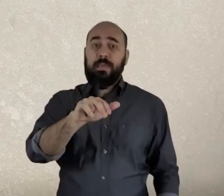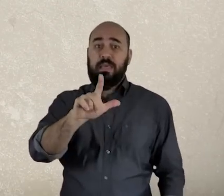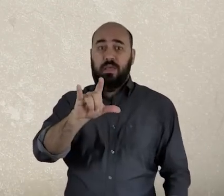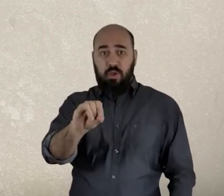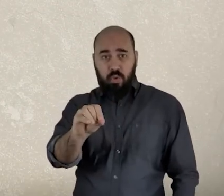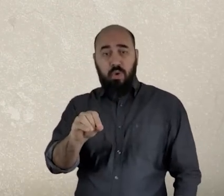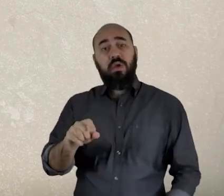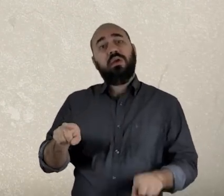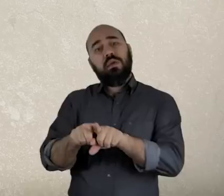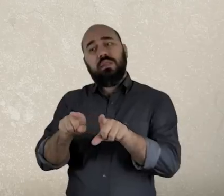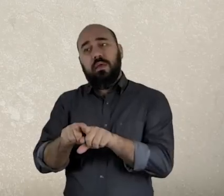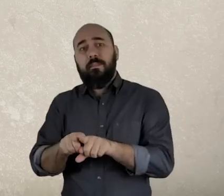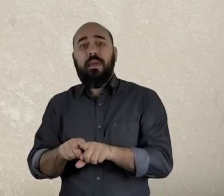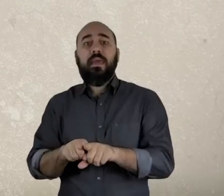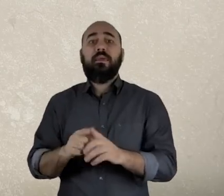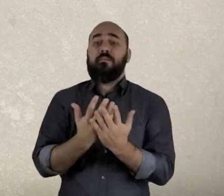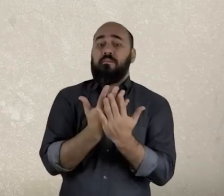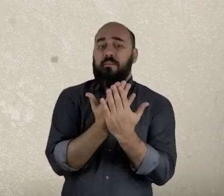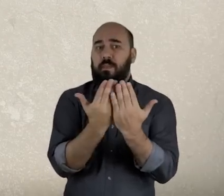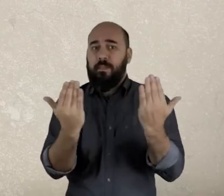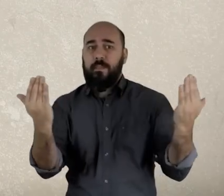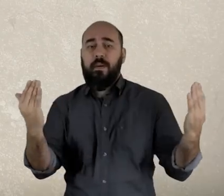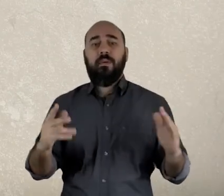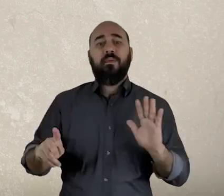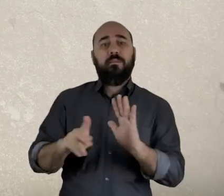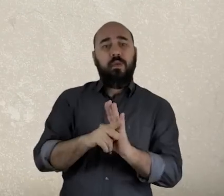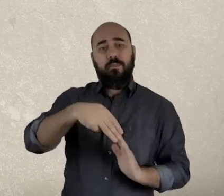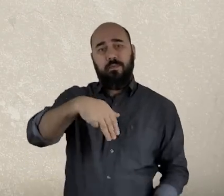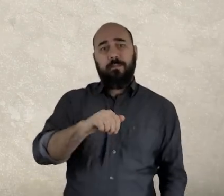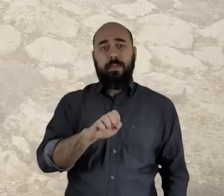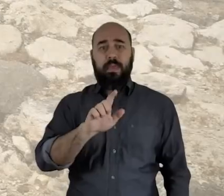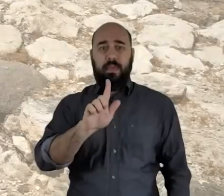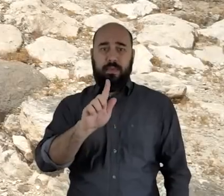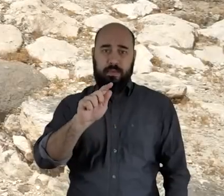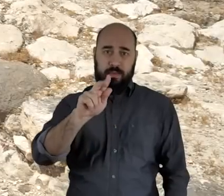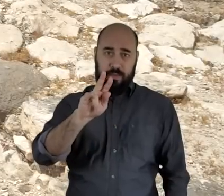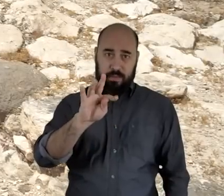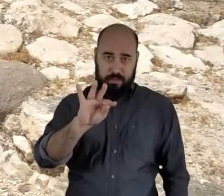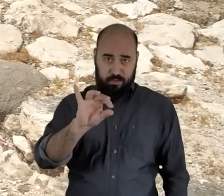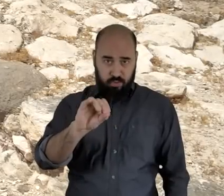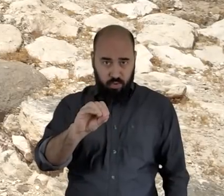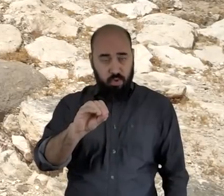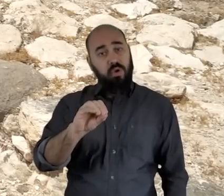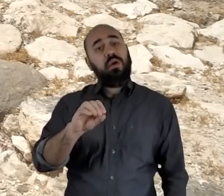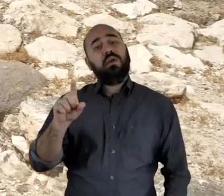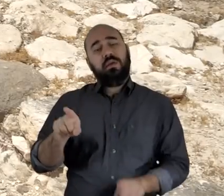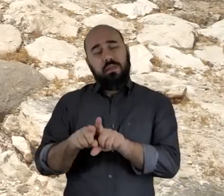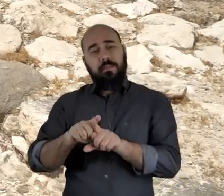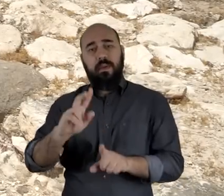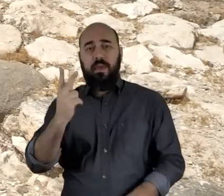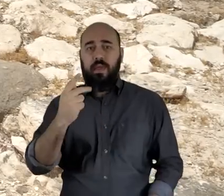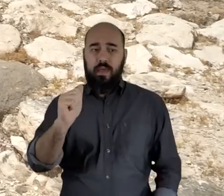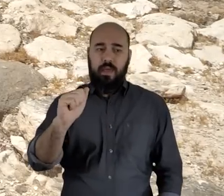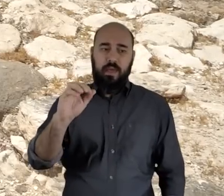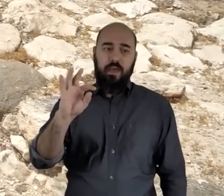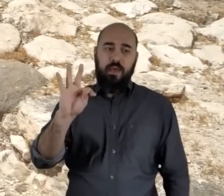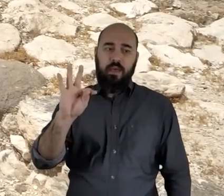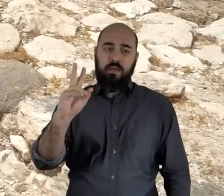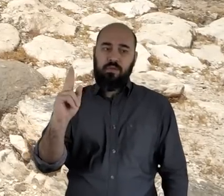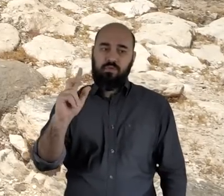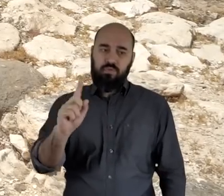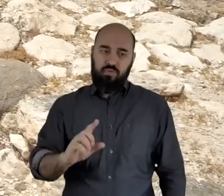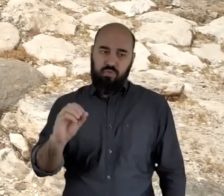Jerusalém, bem como Hatzor, Megido e Gezer. Ou seja, essas três cidades são